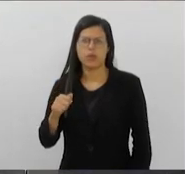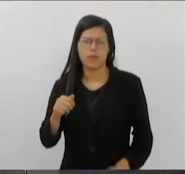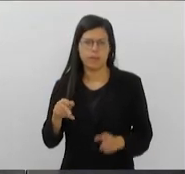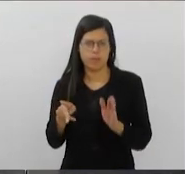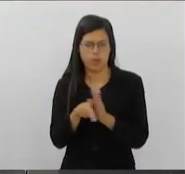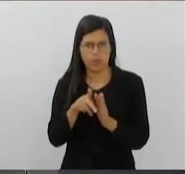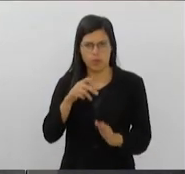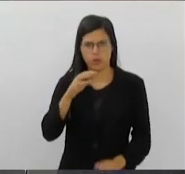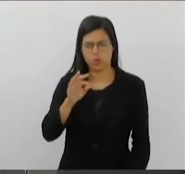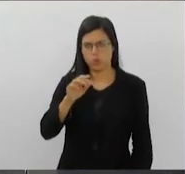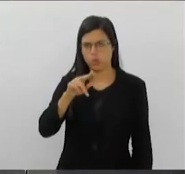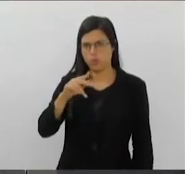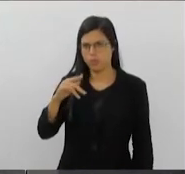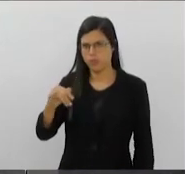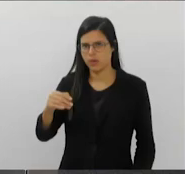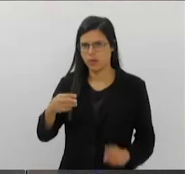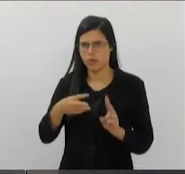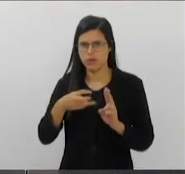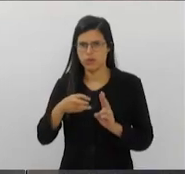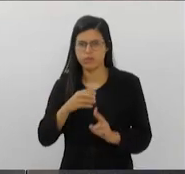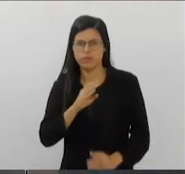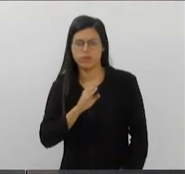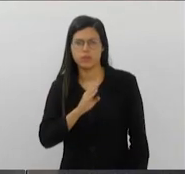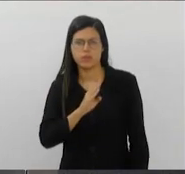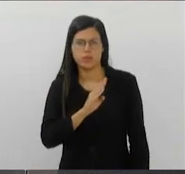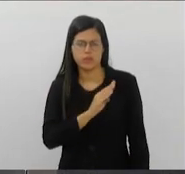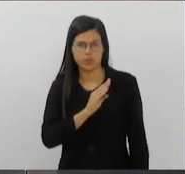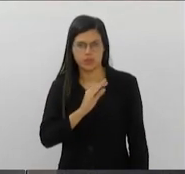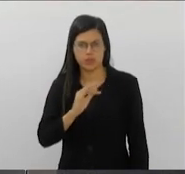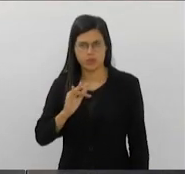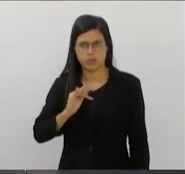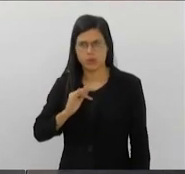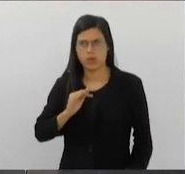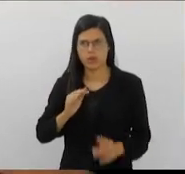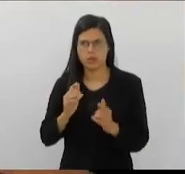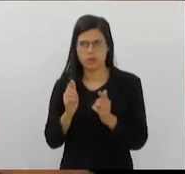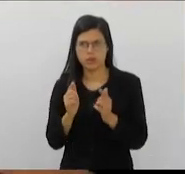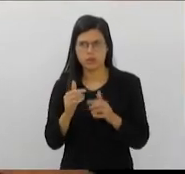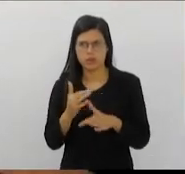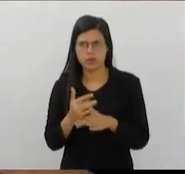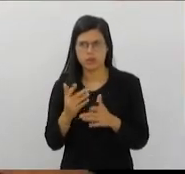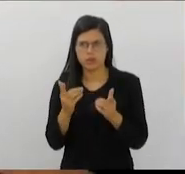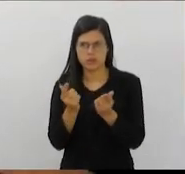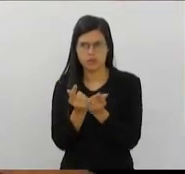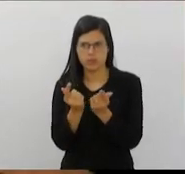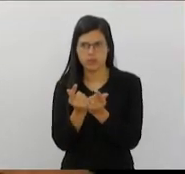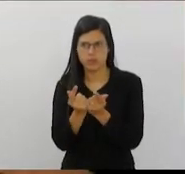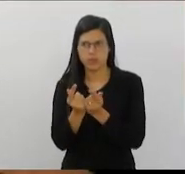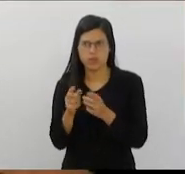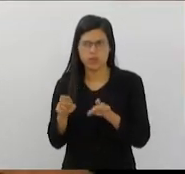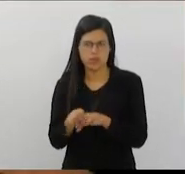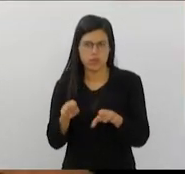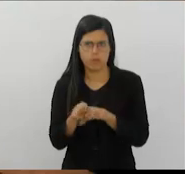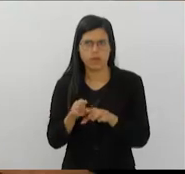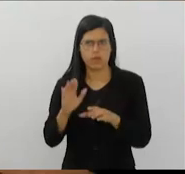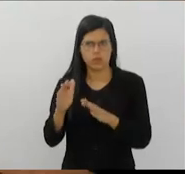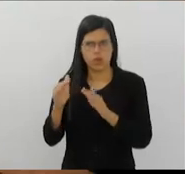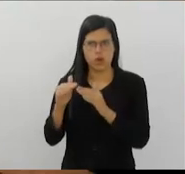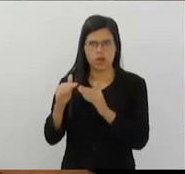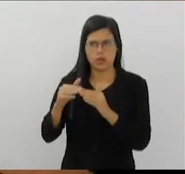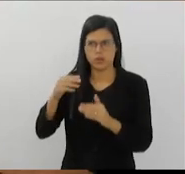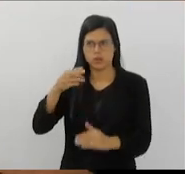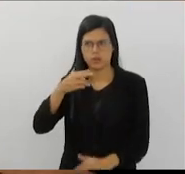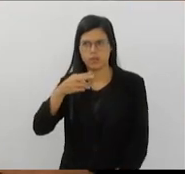Sou cria da Baixada Fluminense, do município de Magé. E também morei um tempo no município de Nova Iguaçu.